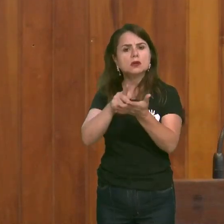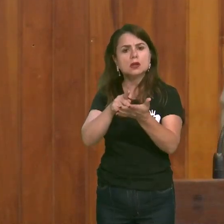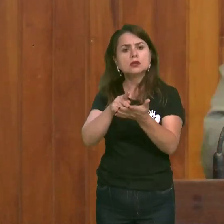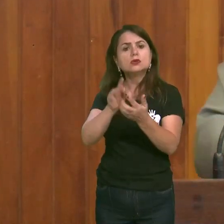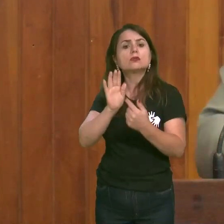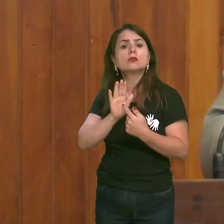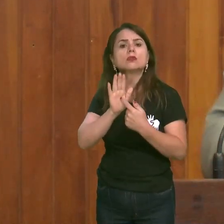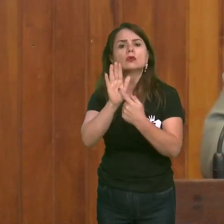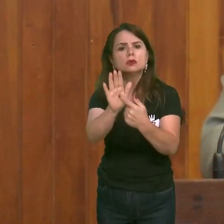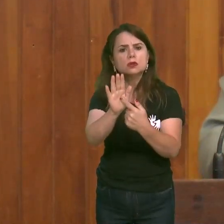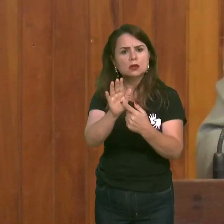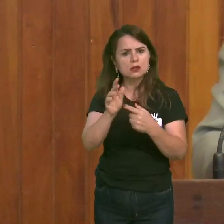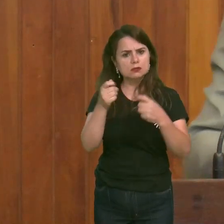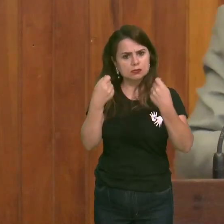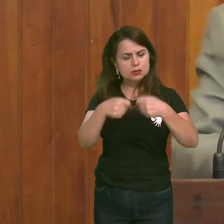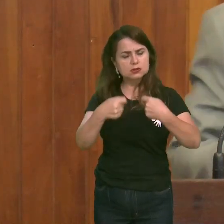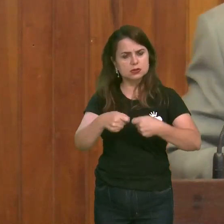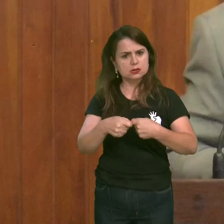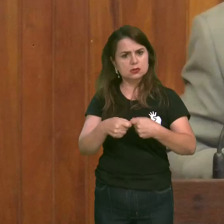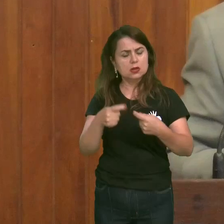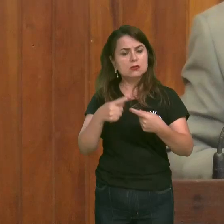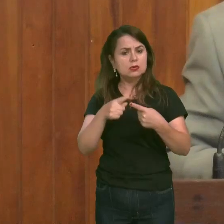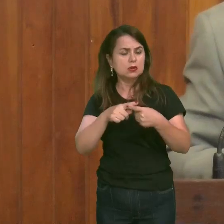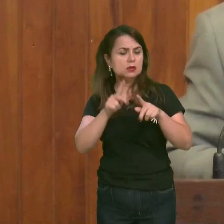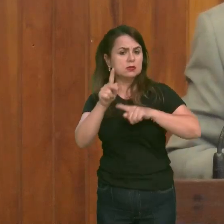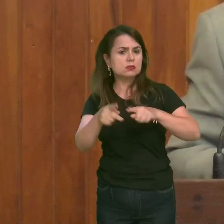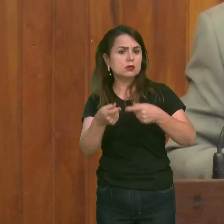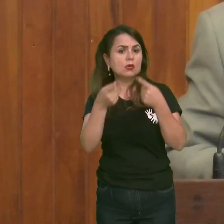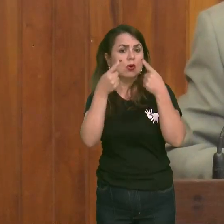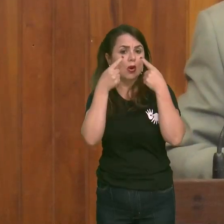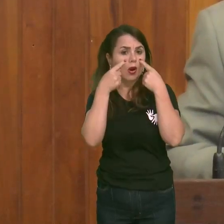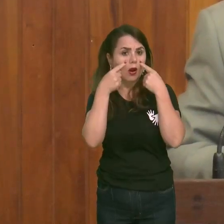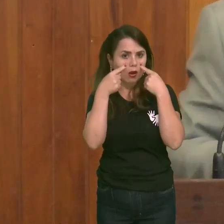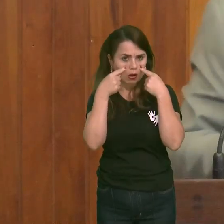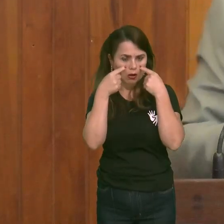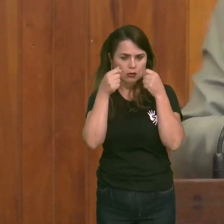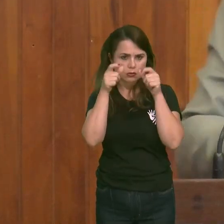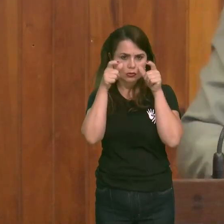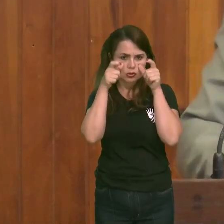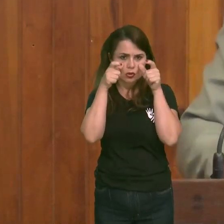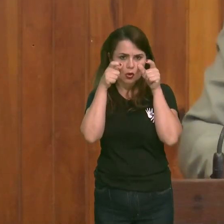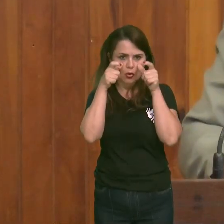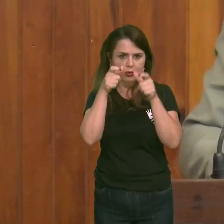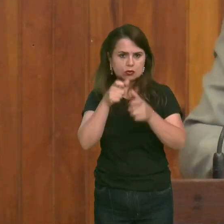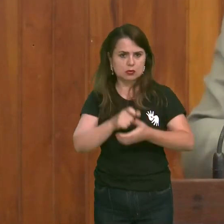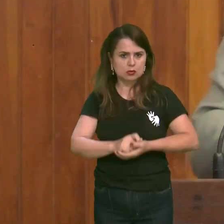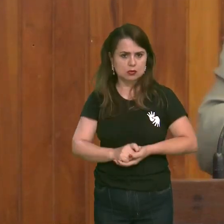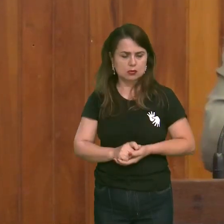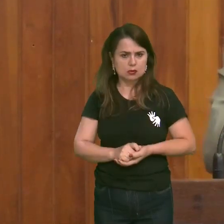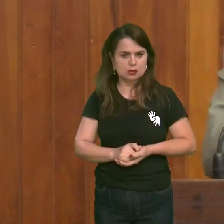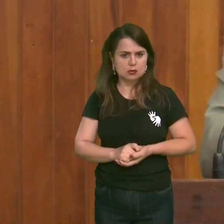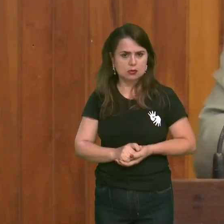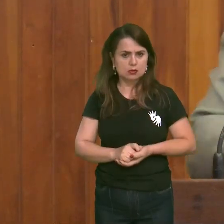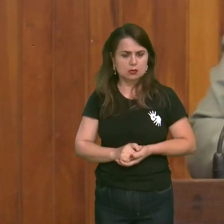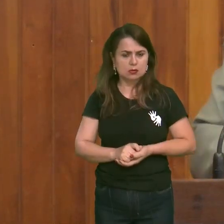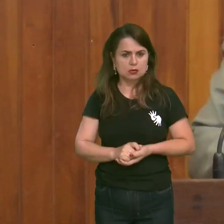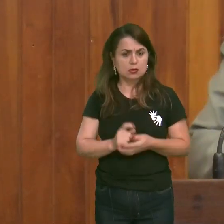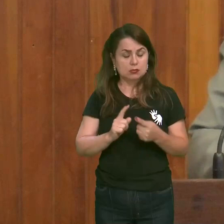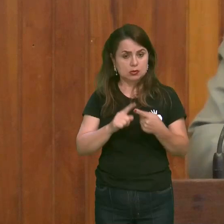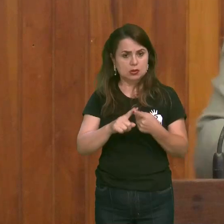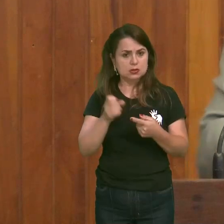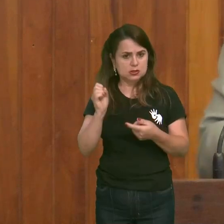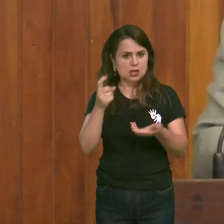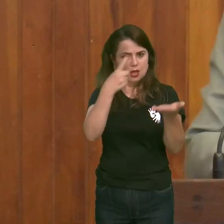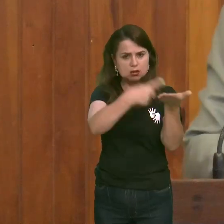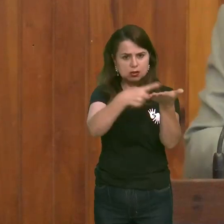a população de Marília está de olho nós também estamos de olho porque se chegar